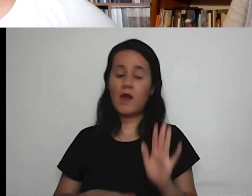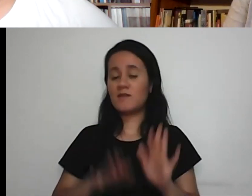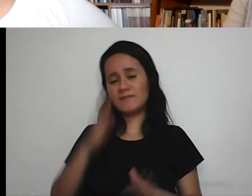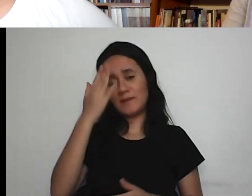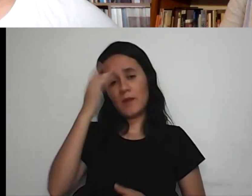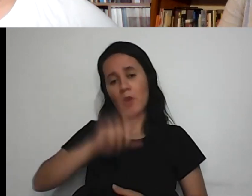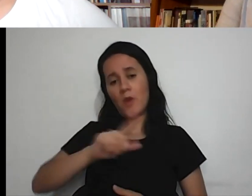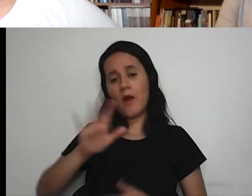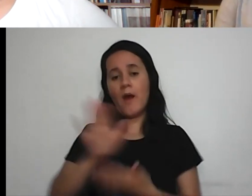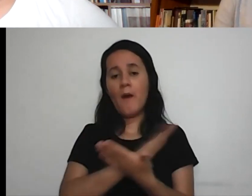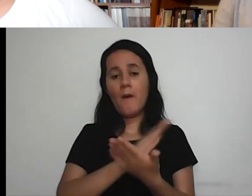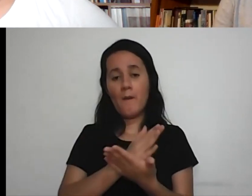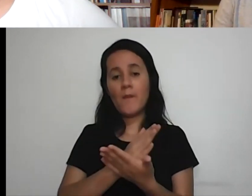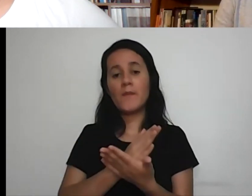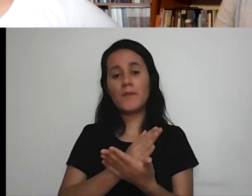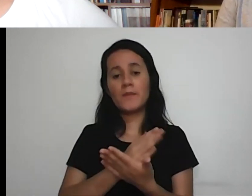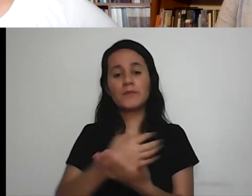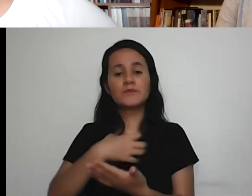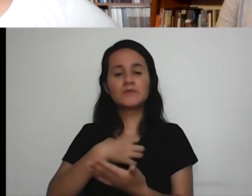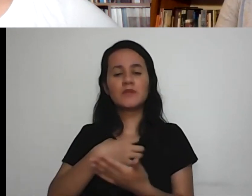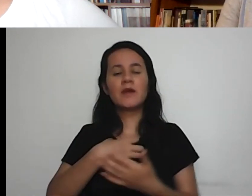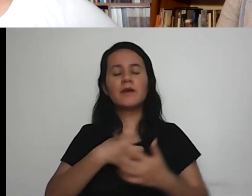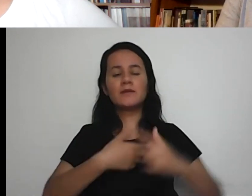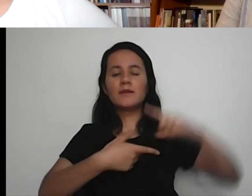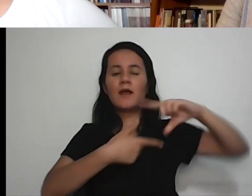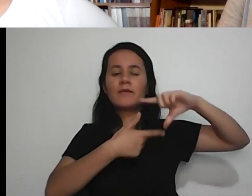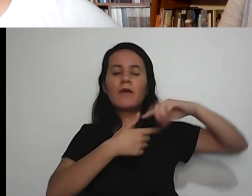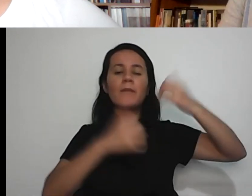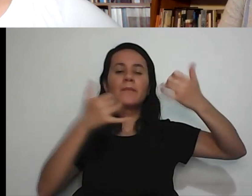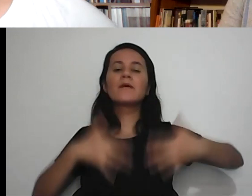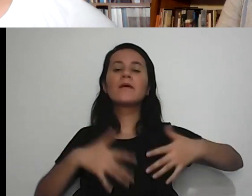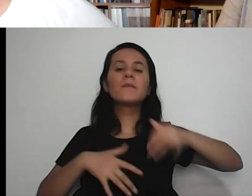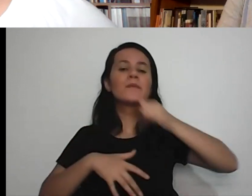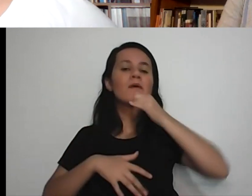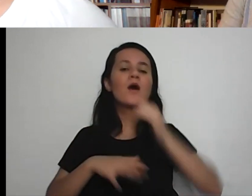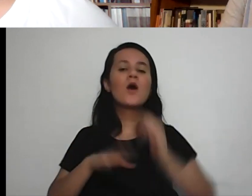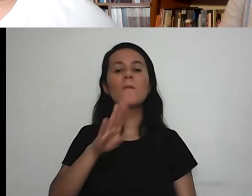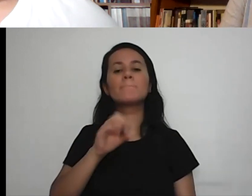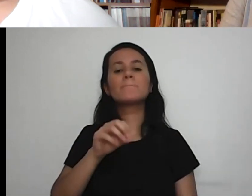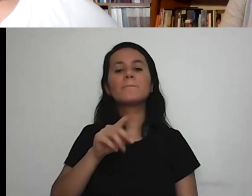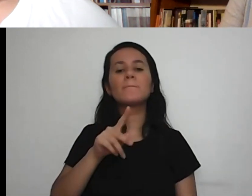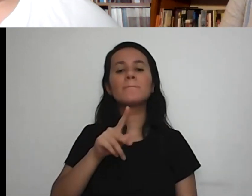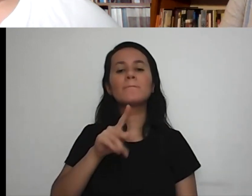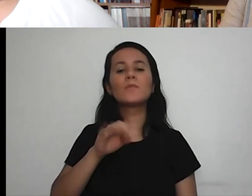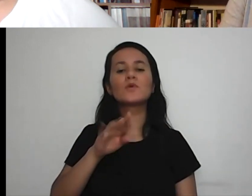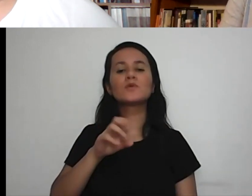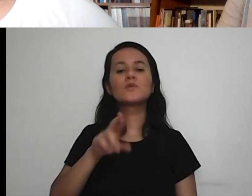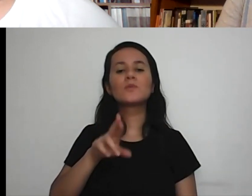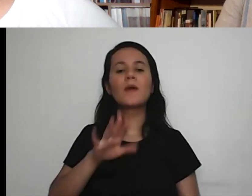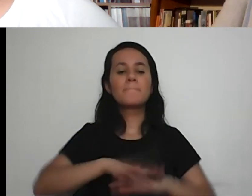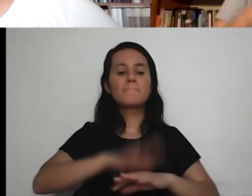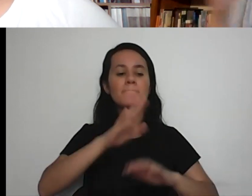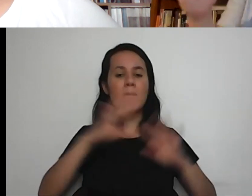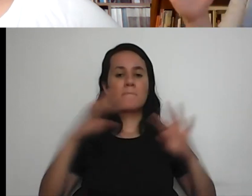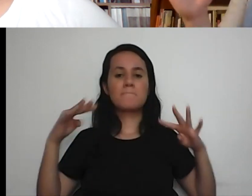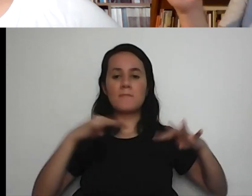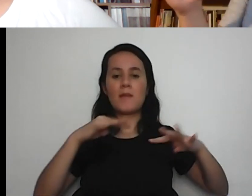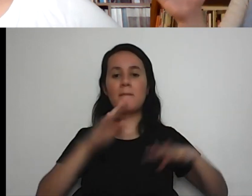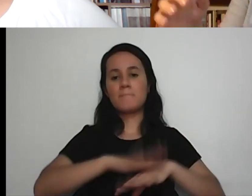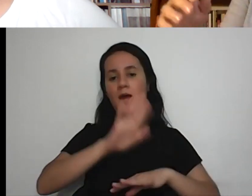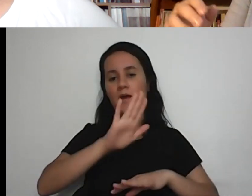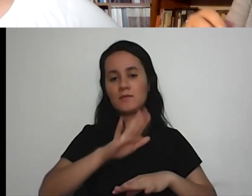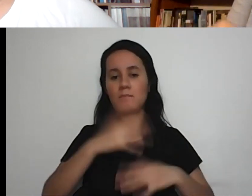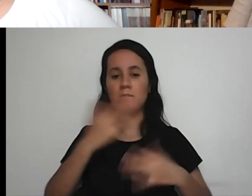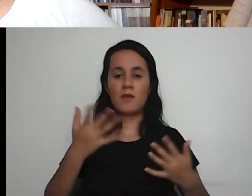que muitas pessoas da mídia tradicional, às vezes, têm um ciúme agora que o booktuber tem uma audiência até maior do que ele. Mas é uma questão de